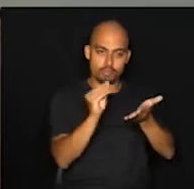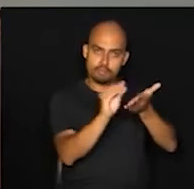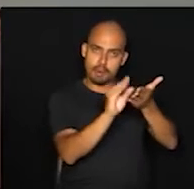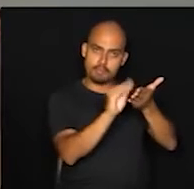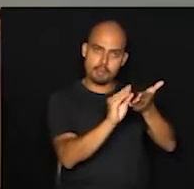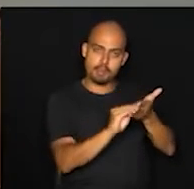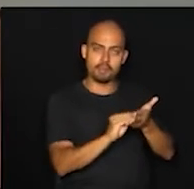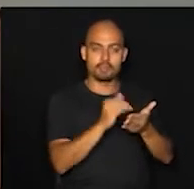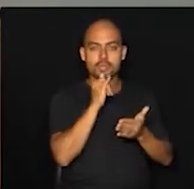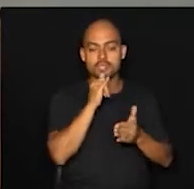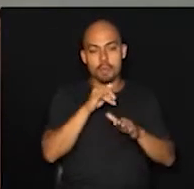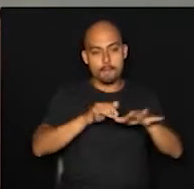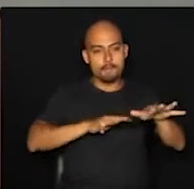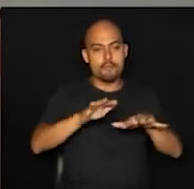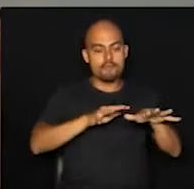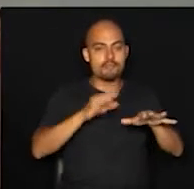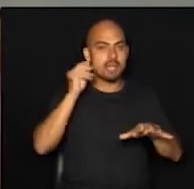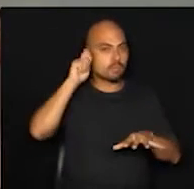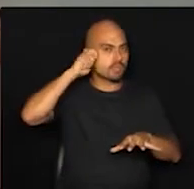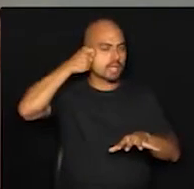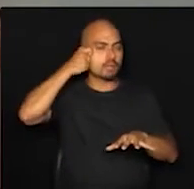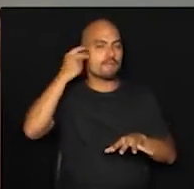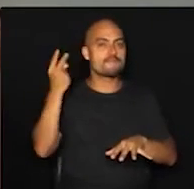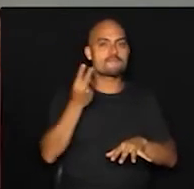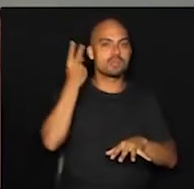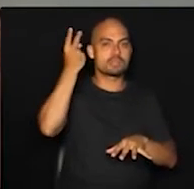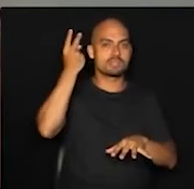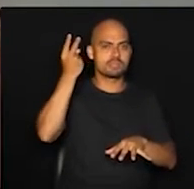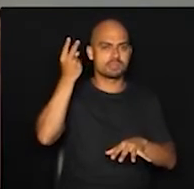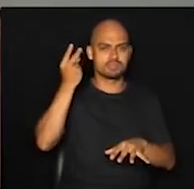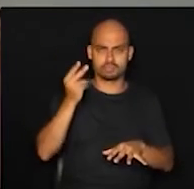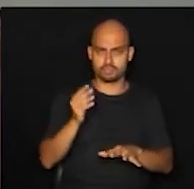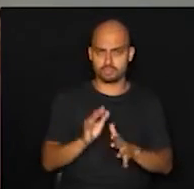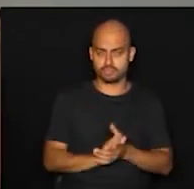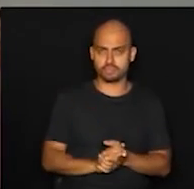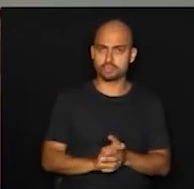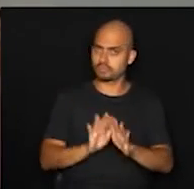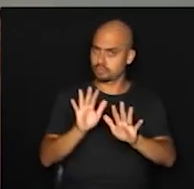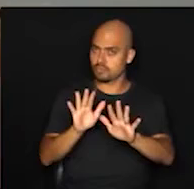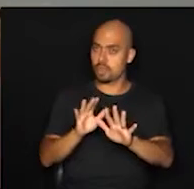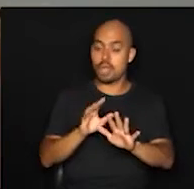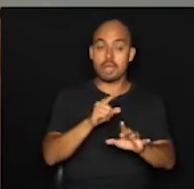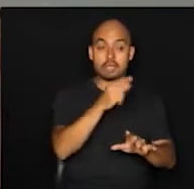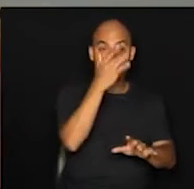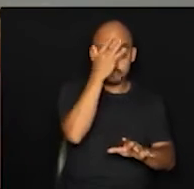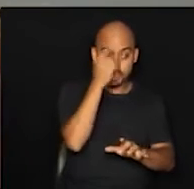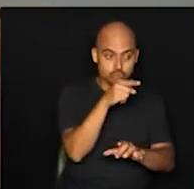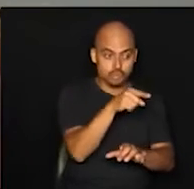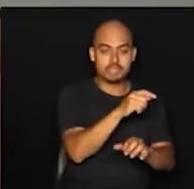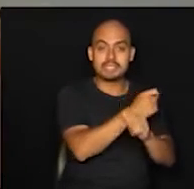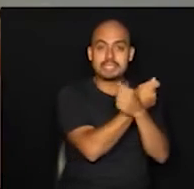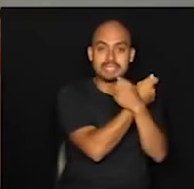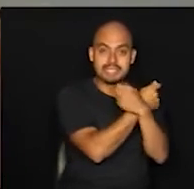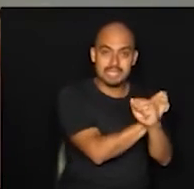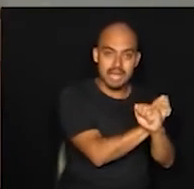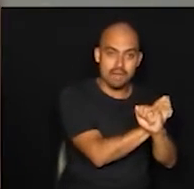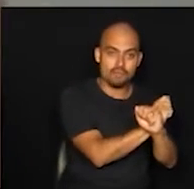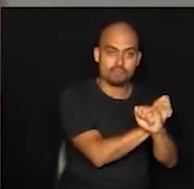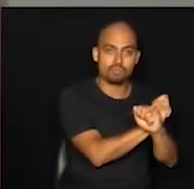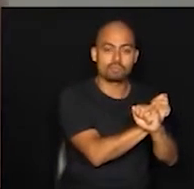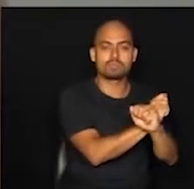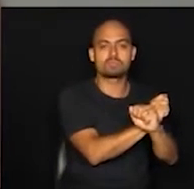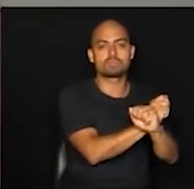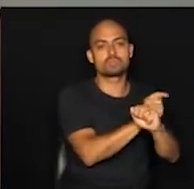movimento negro para valorizar os escravizados que foram efetivamente condutores com